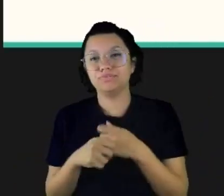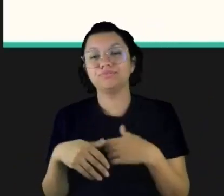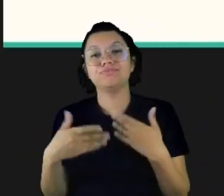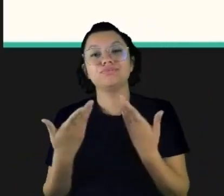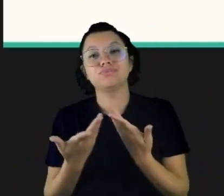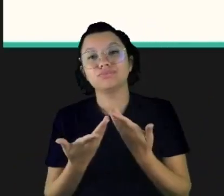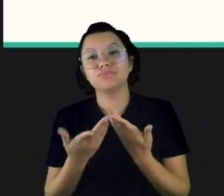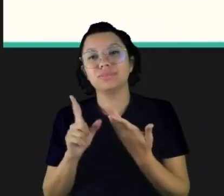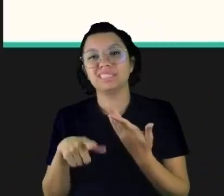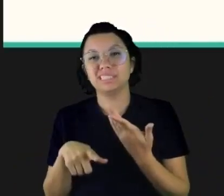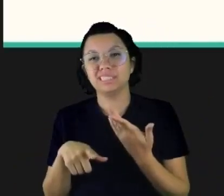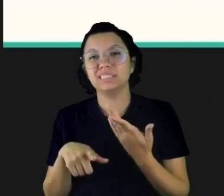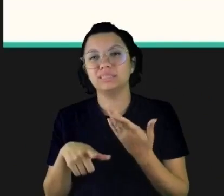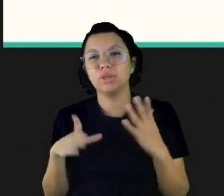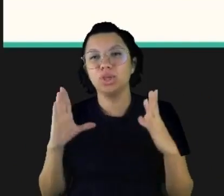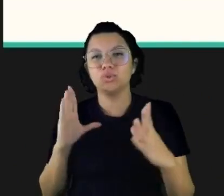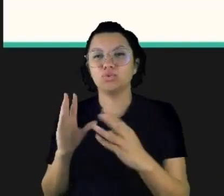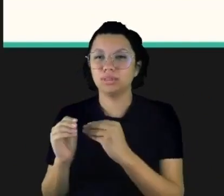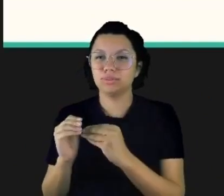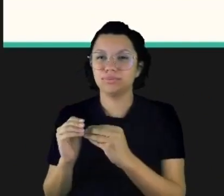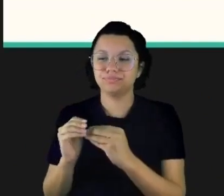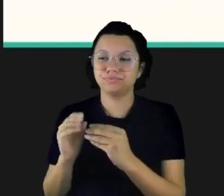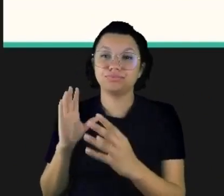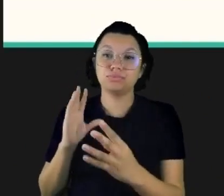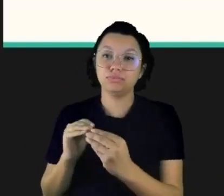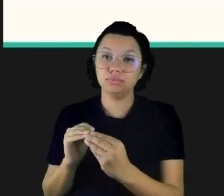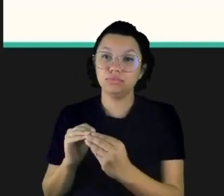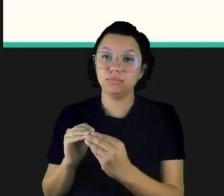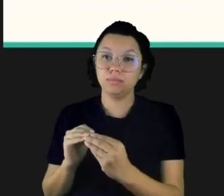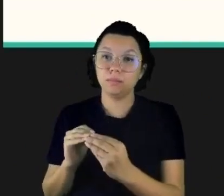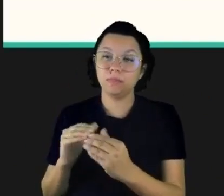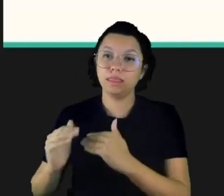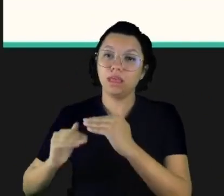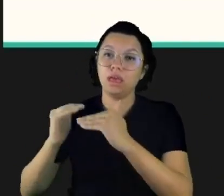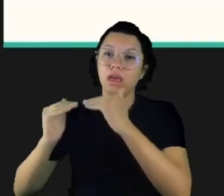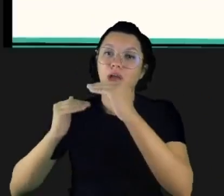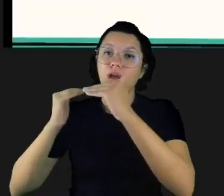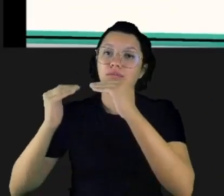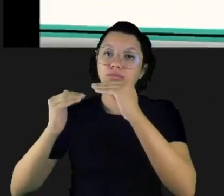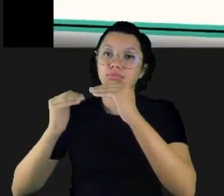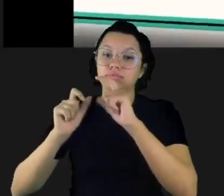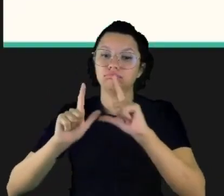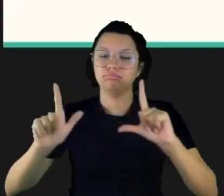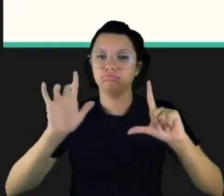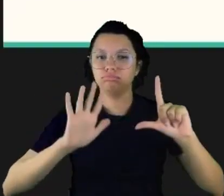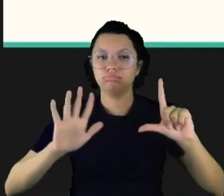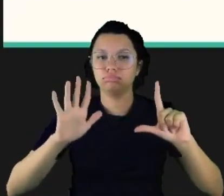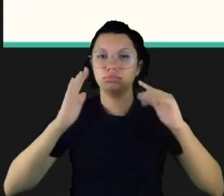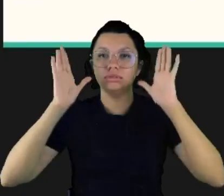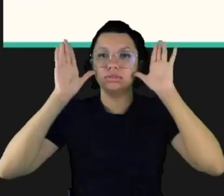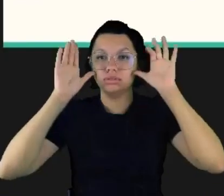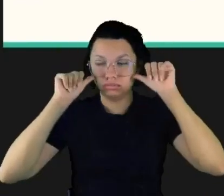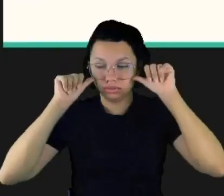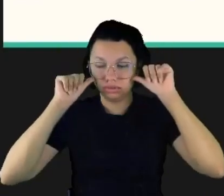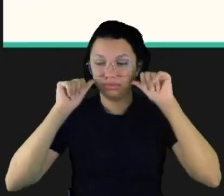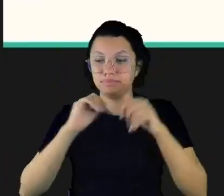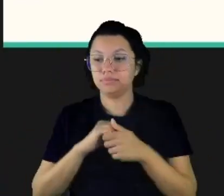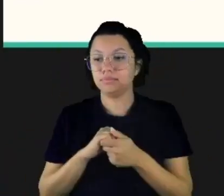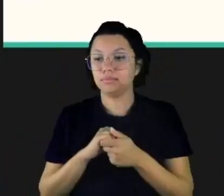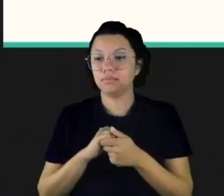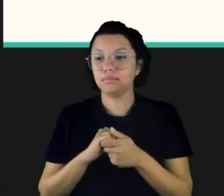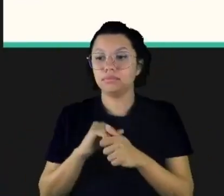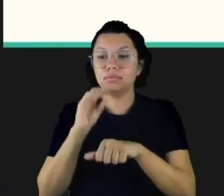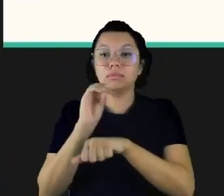bem resumidamente, a evolução de um quadro de uma demência. O tratamento